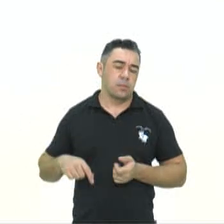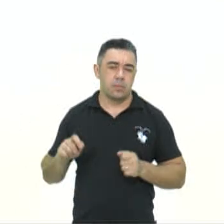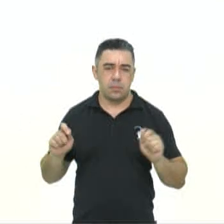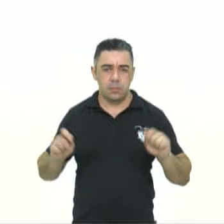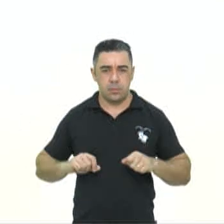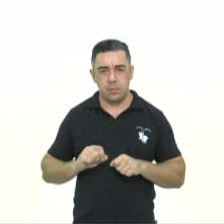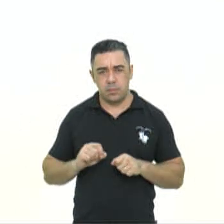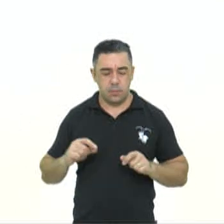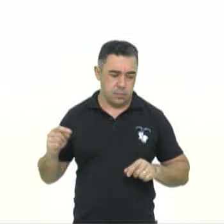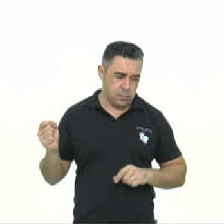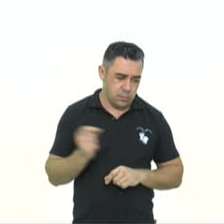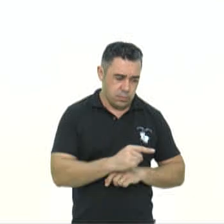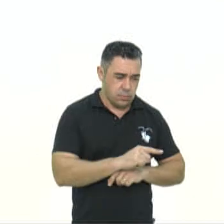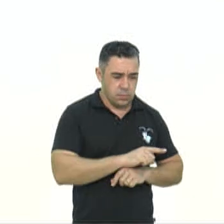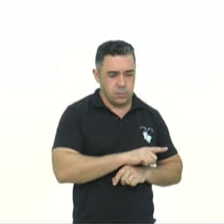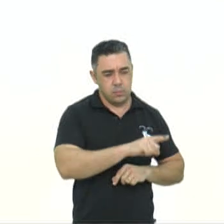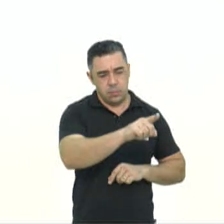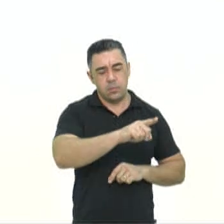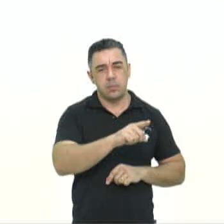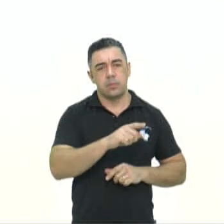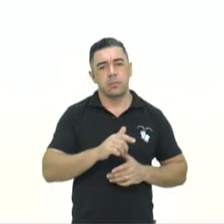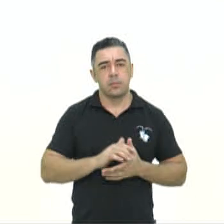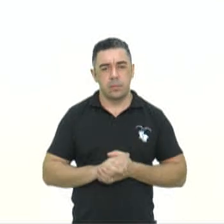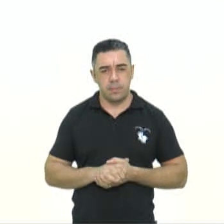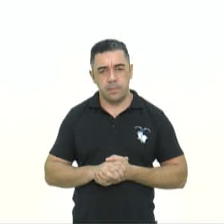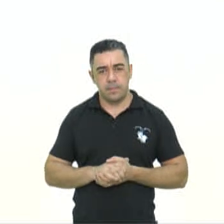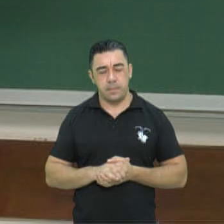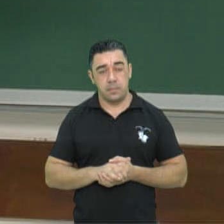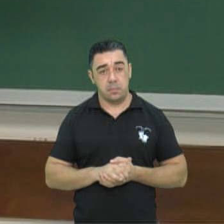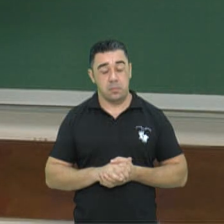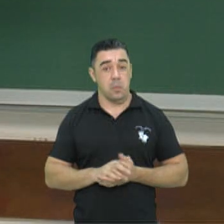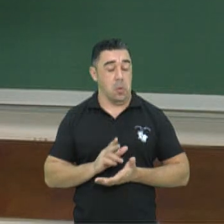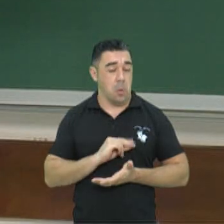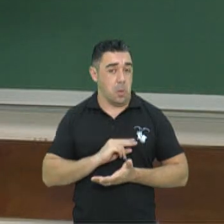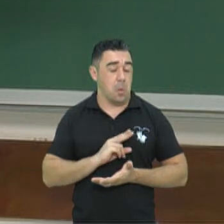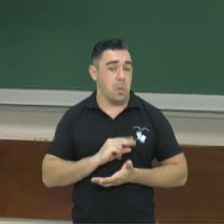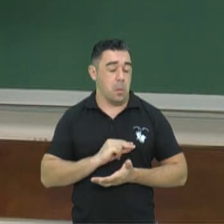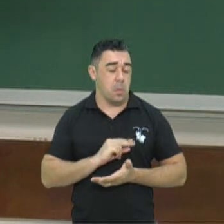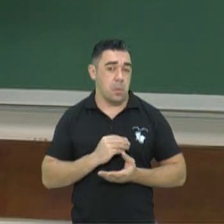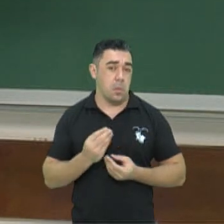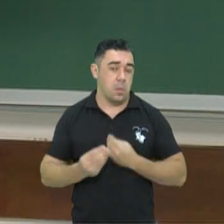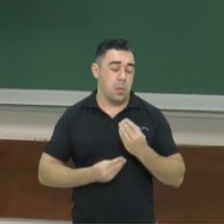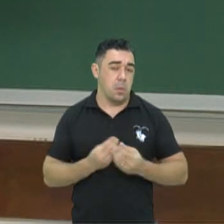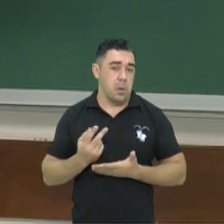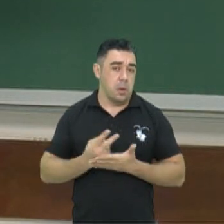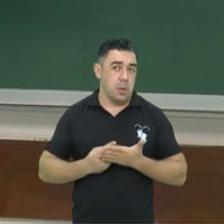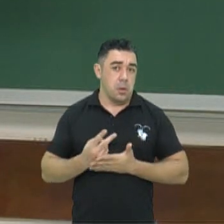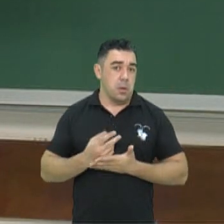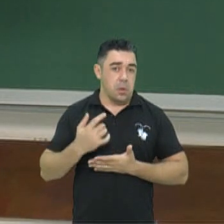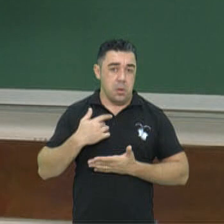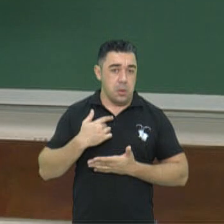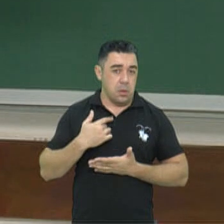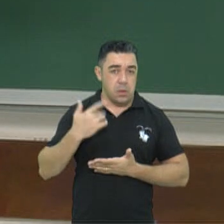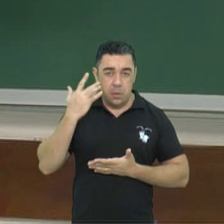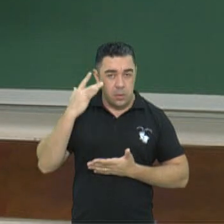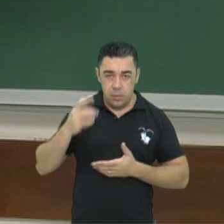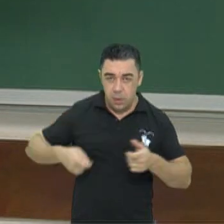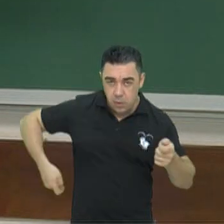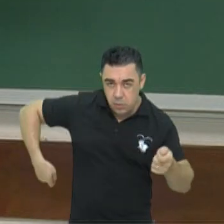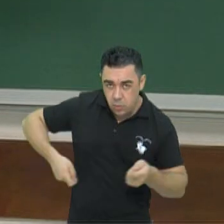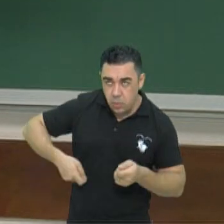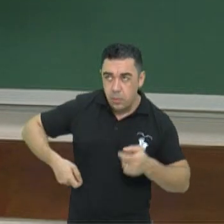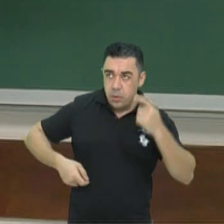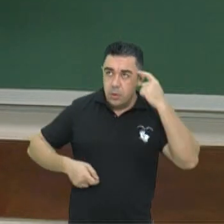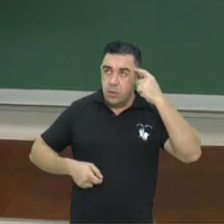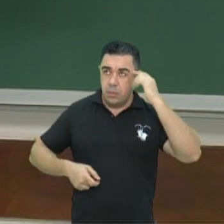possa rebater e colidir com a preta. Então, assim, eu também não sei jogar sinuca, mas eu